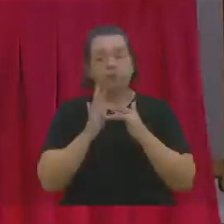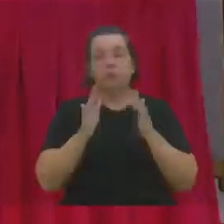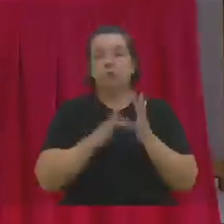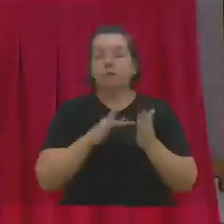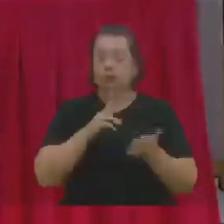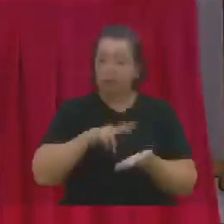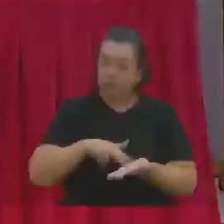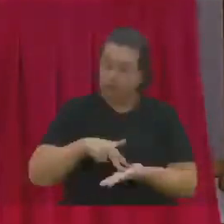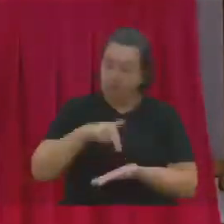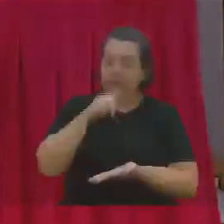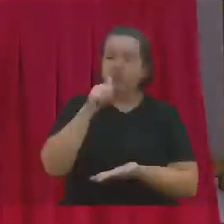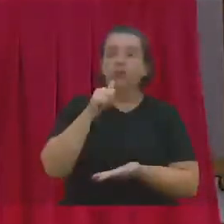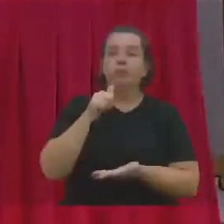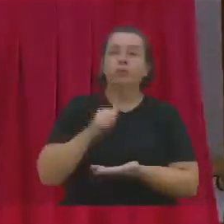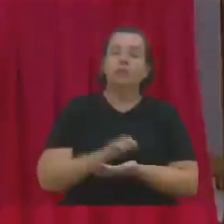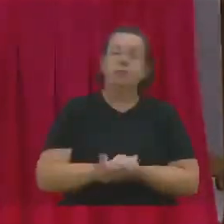vivo.